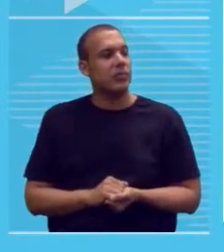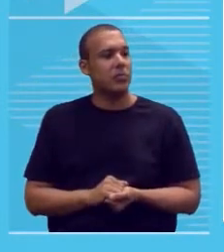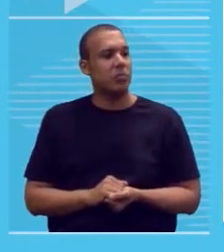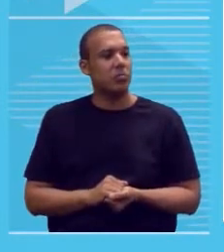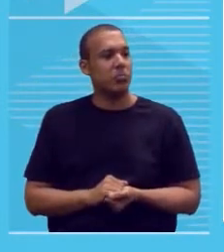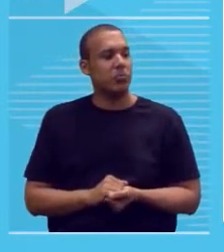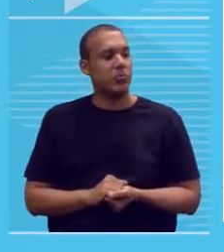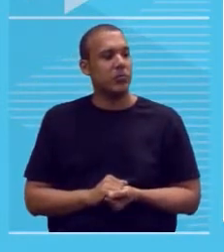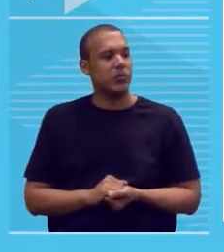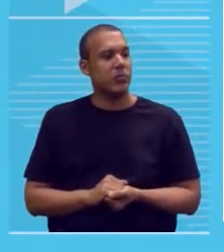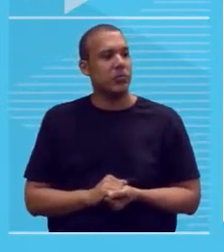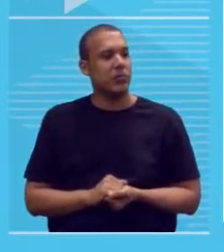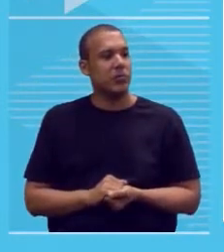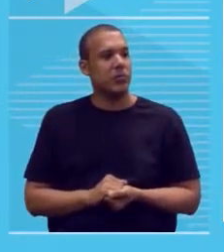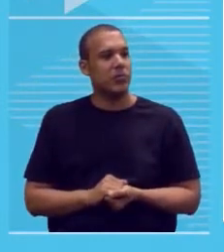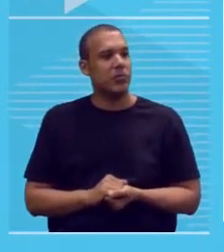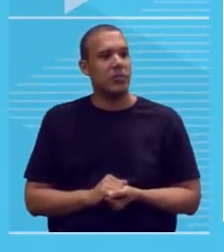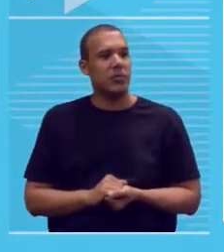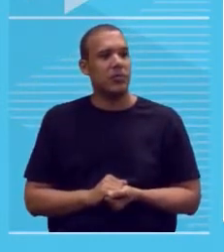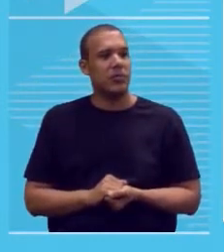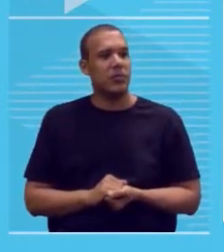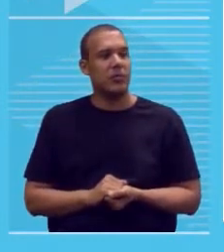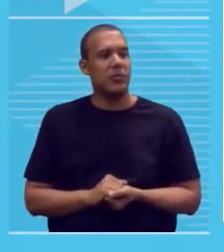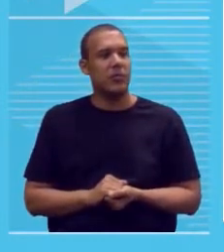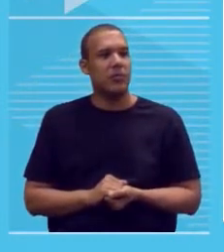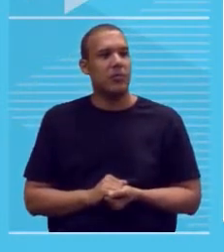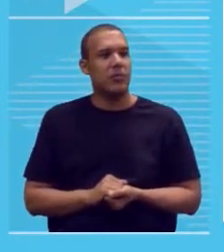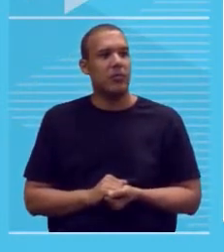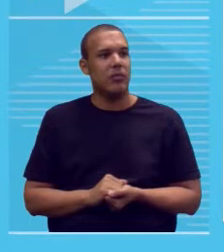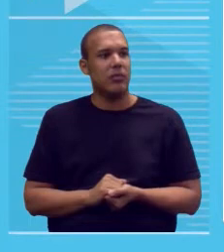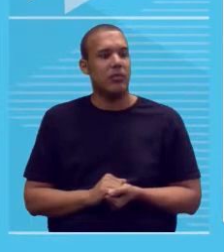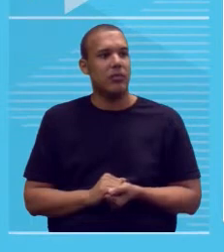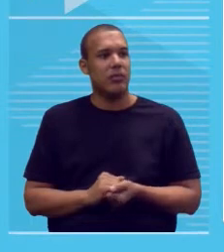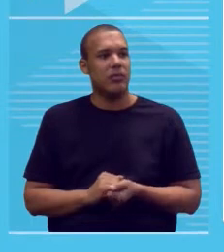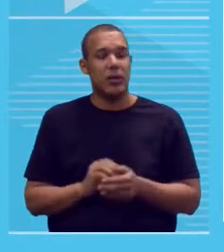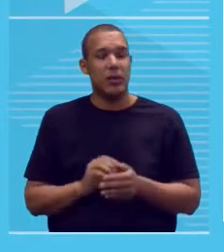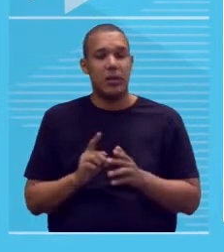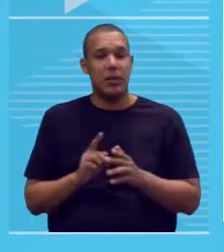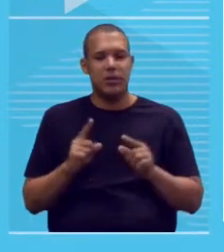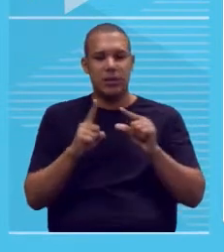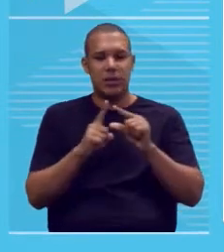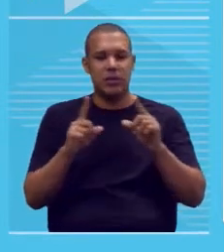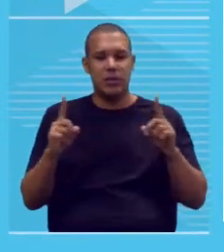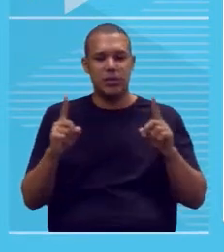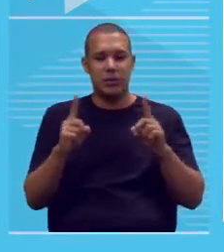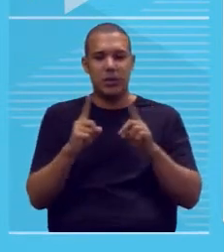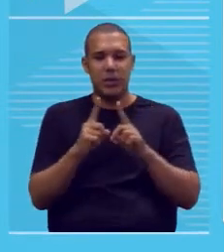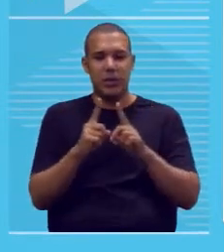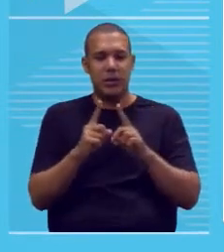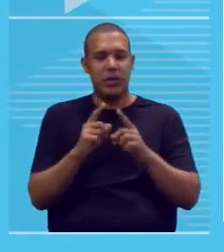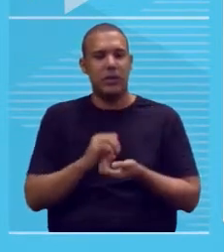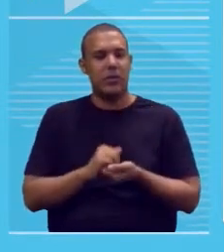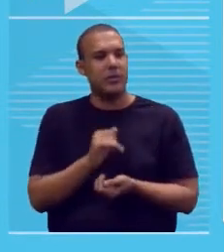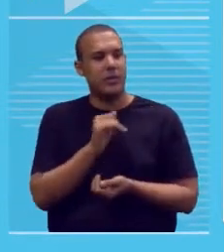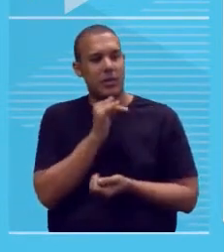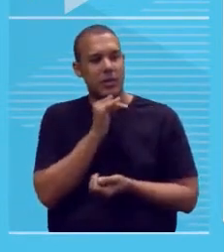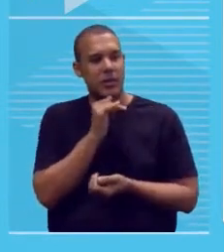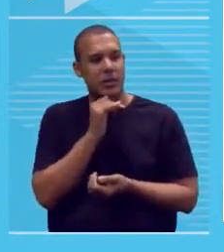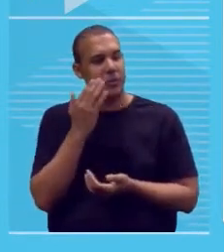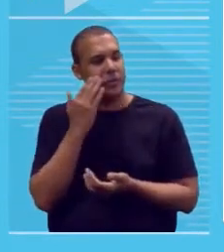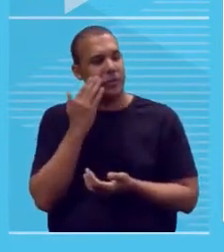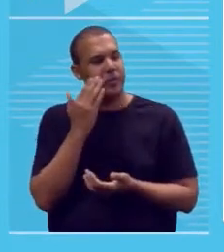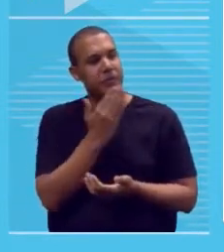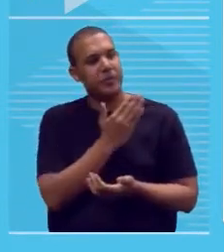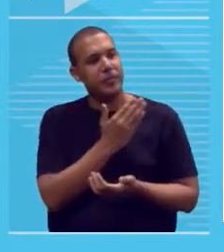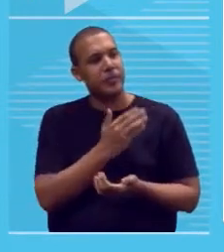um desses triângulos, inclusive em triângulos menores. Como assim, professor? Tipo, eu posso